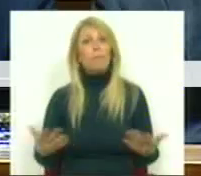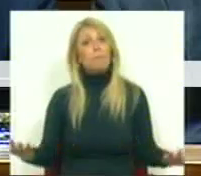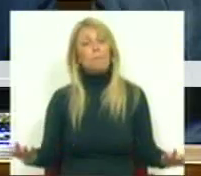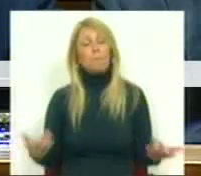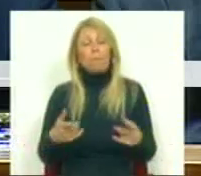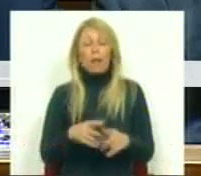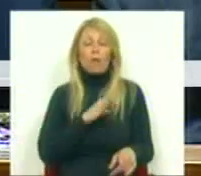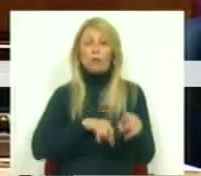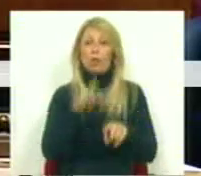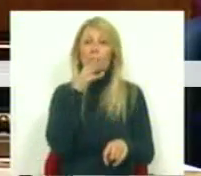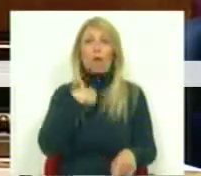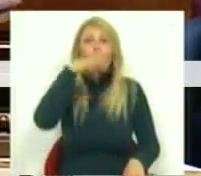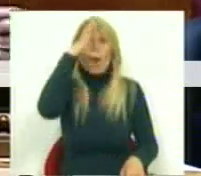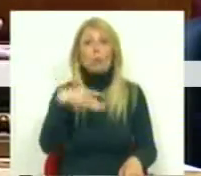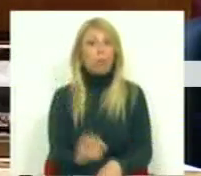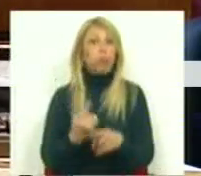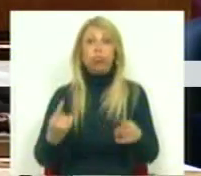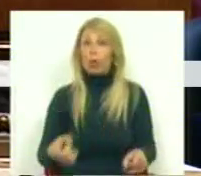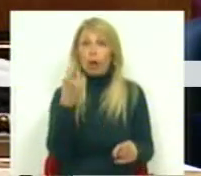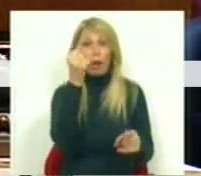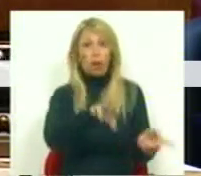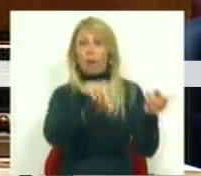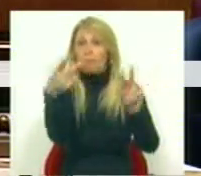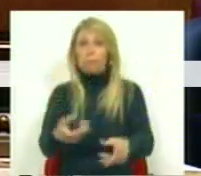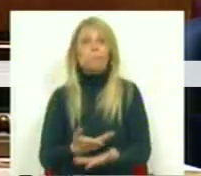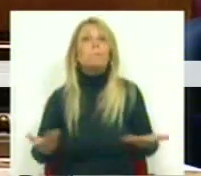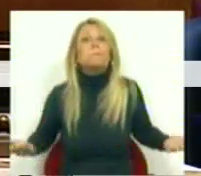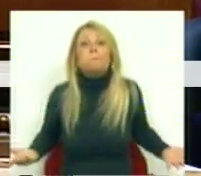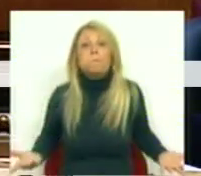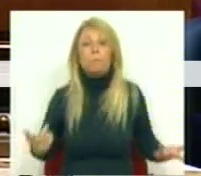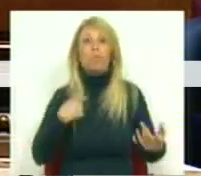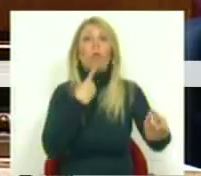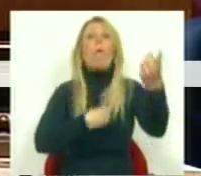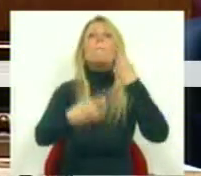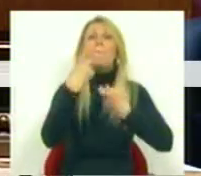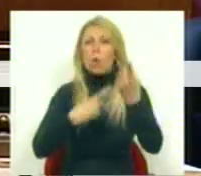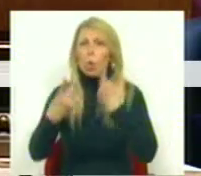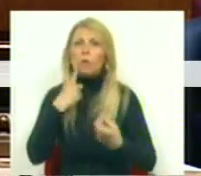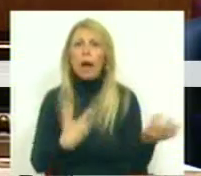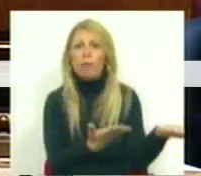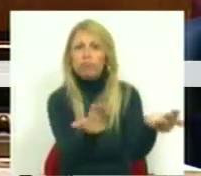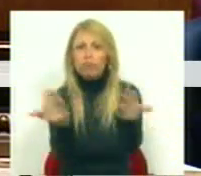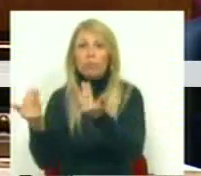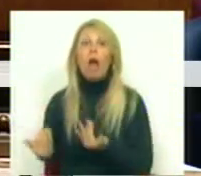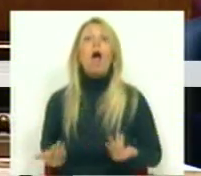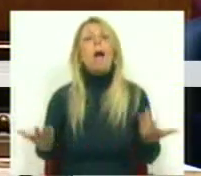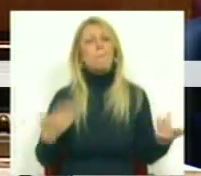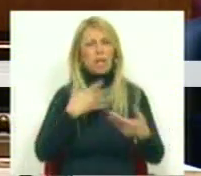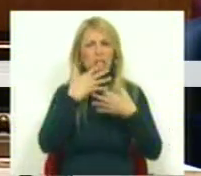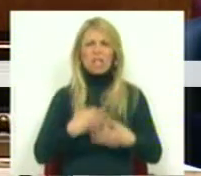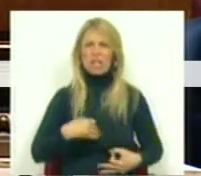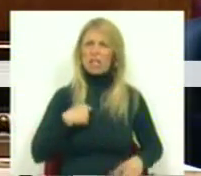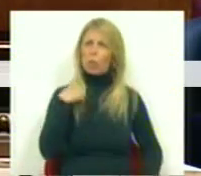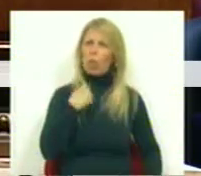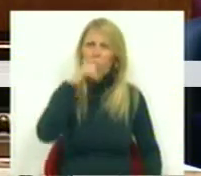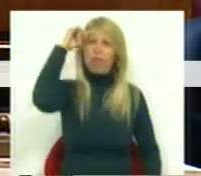sei qual foi a razão que motivou essa transferência, irei apurá-la, na certeza, porém, de que me custa muito a acreditar que tenha